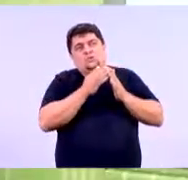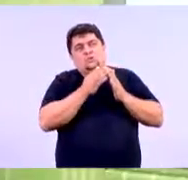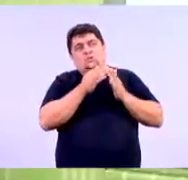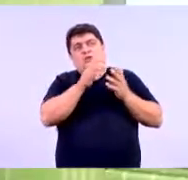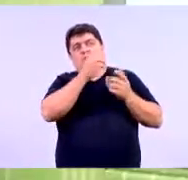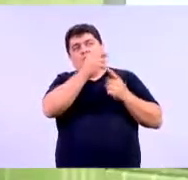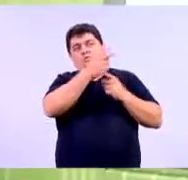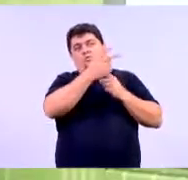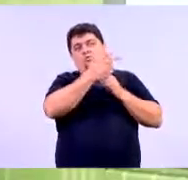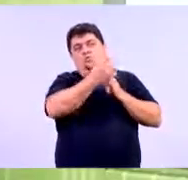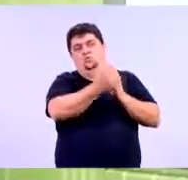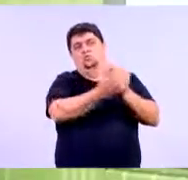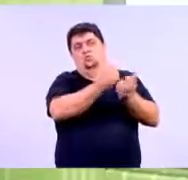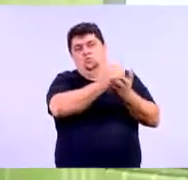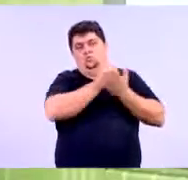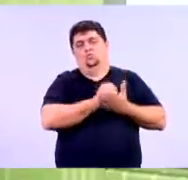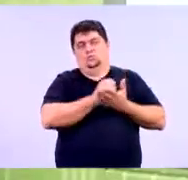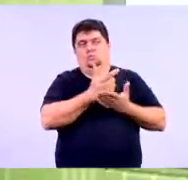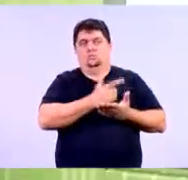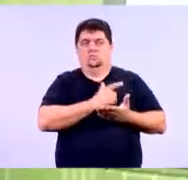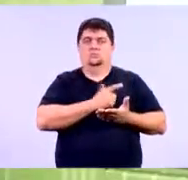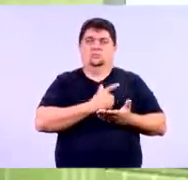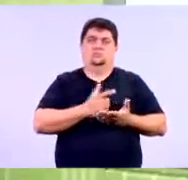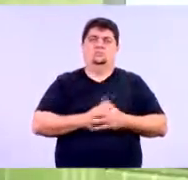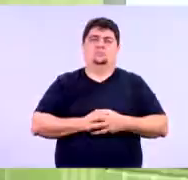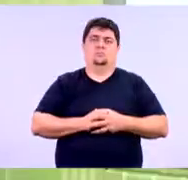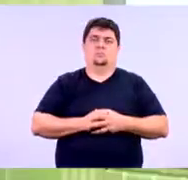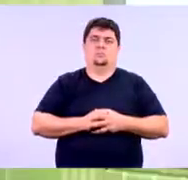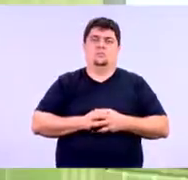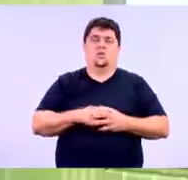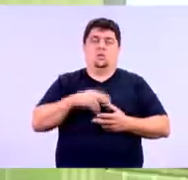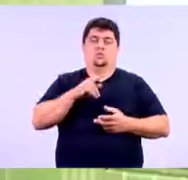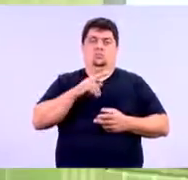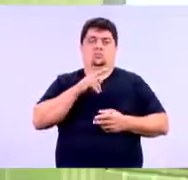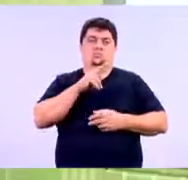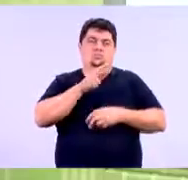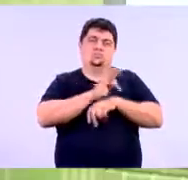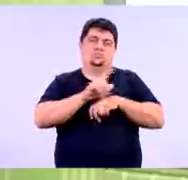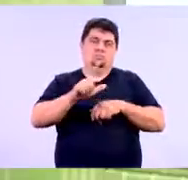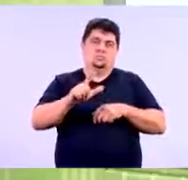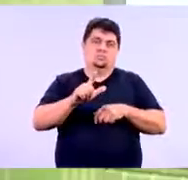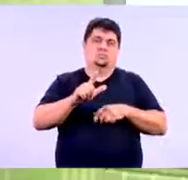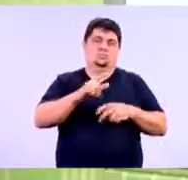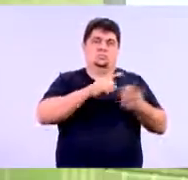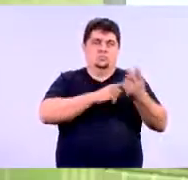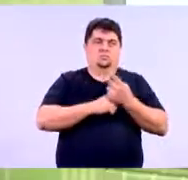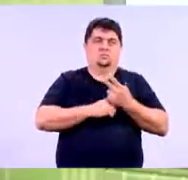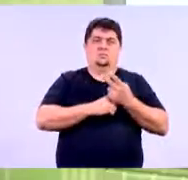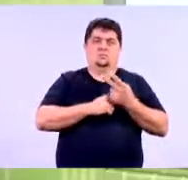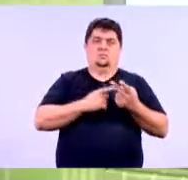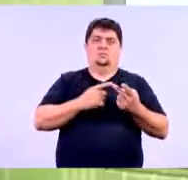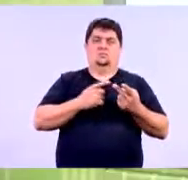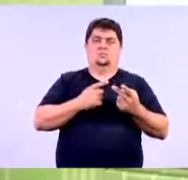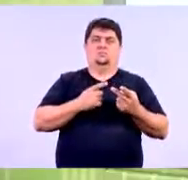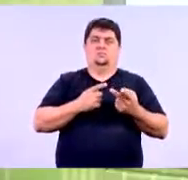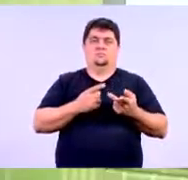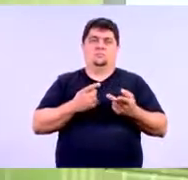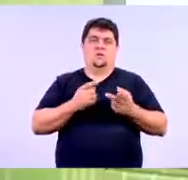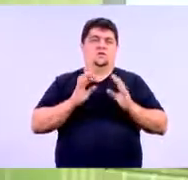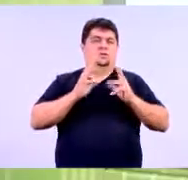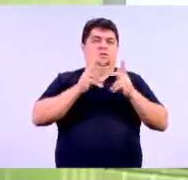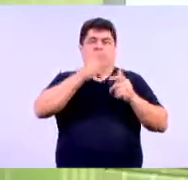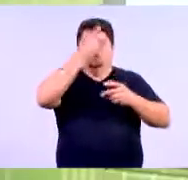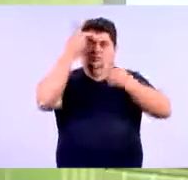aí a própria União ela institui esse empréstimo, cobra isso das pessoas, de todos